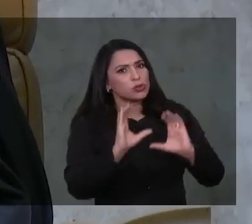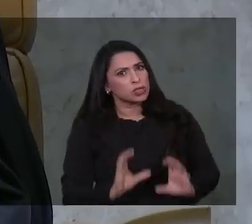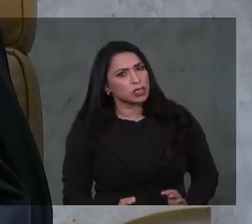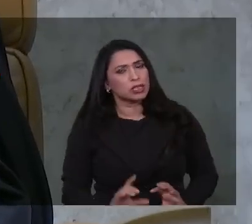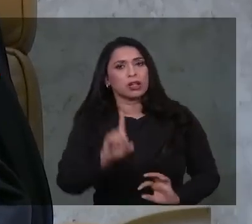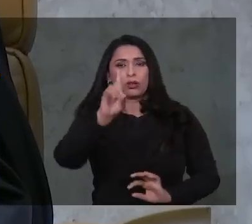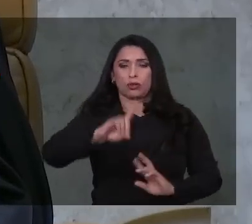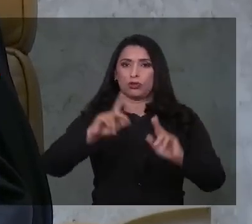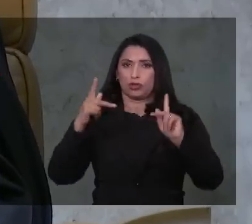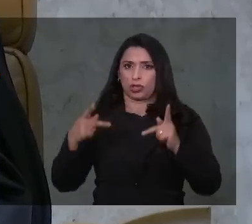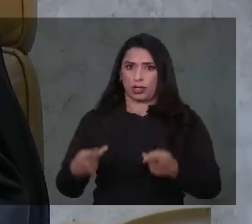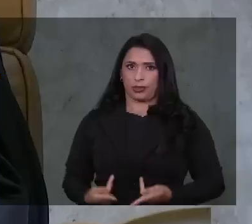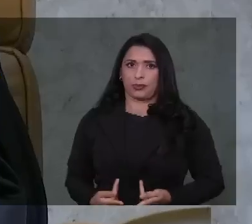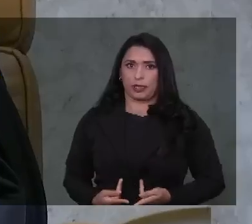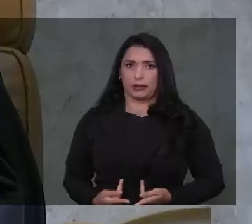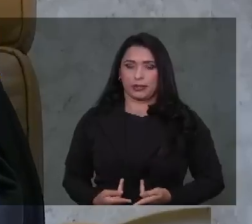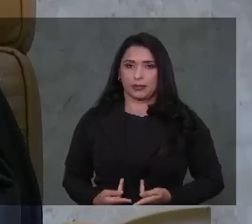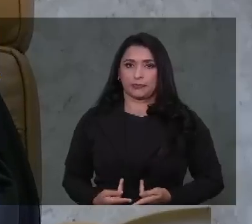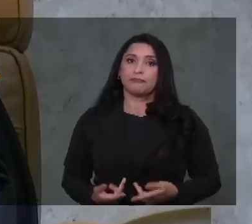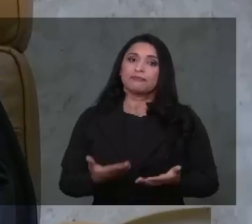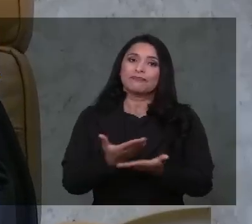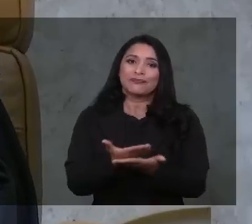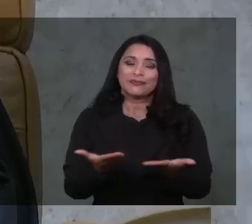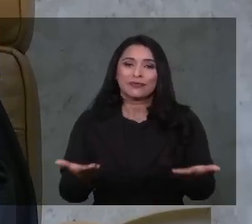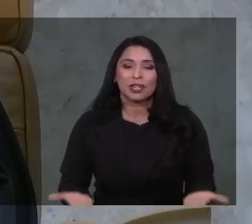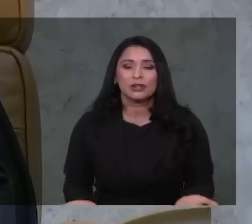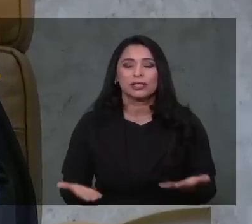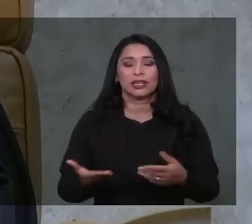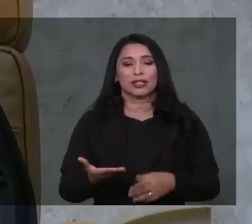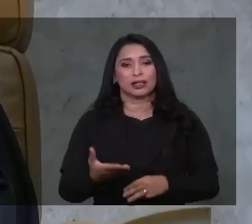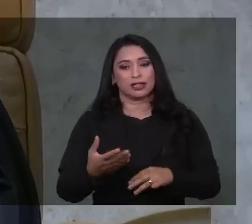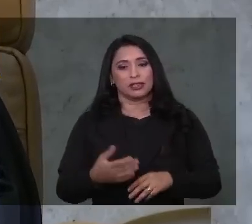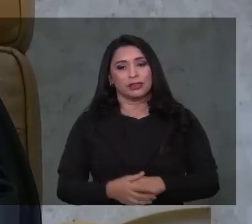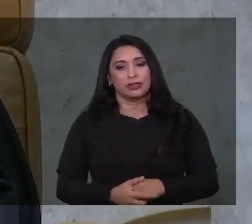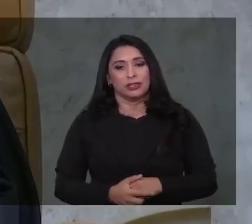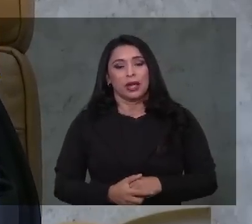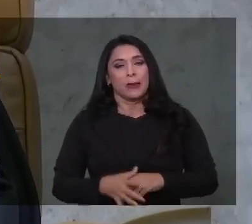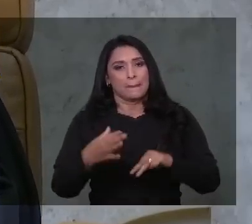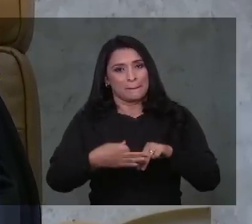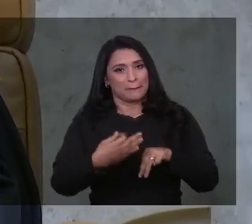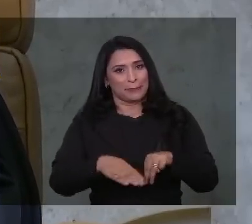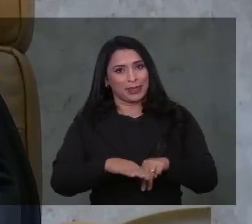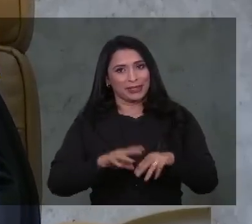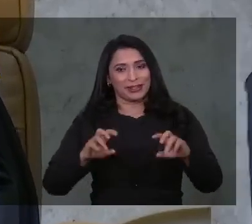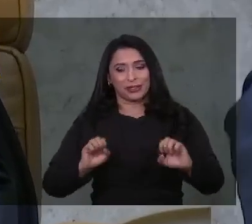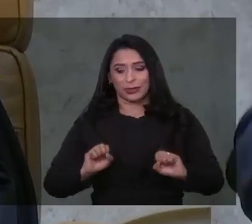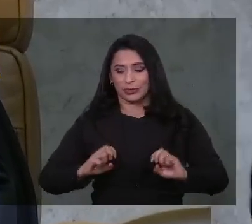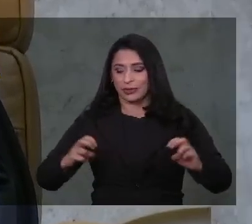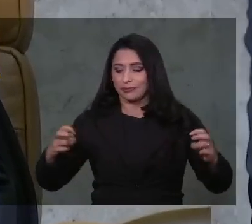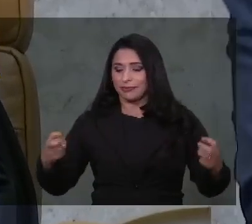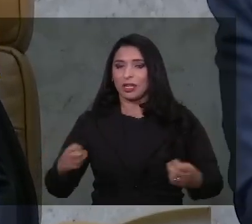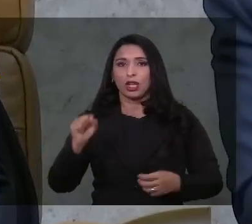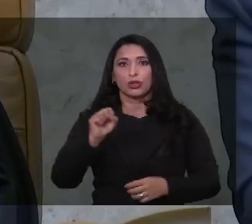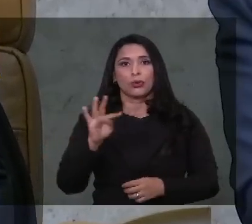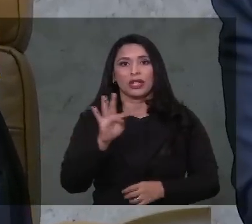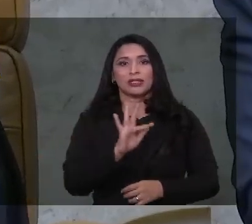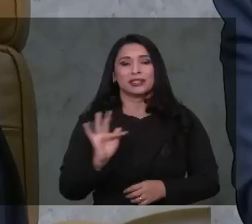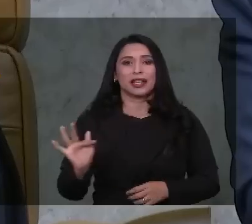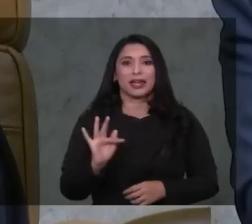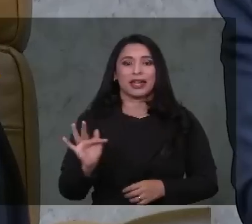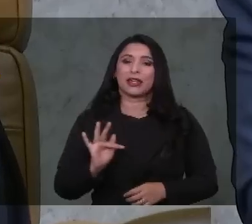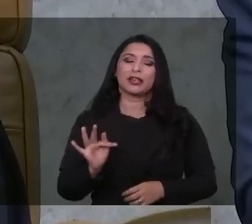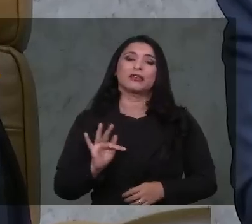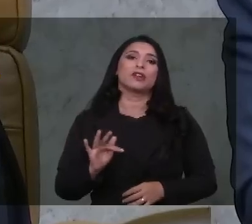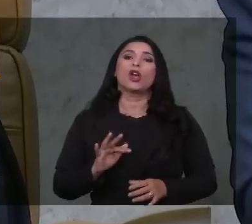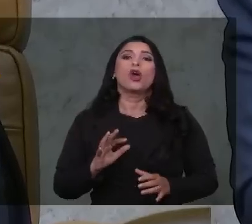direitos humanos. Meus queridos colegas deste tribunal, o universo nos reuniu aqui